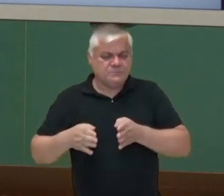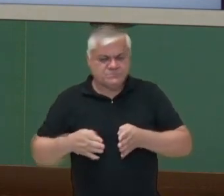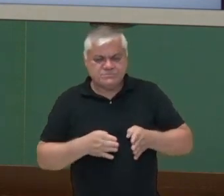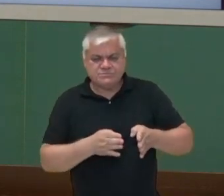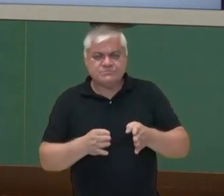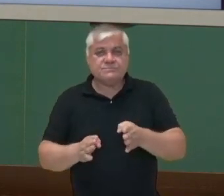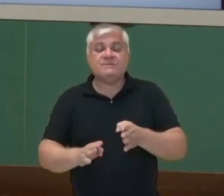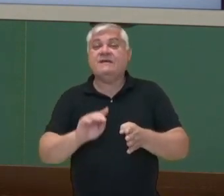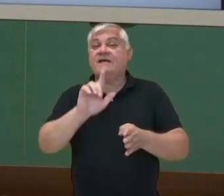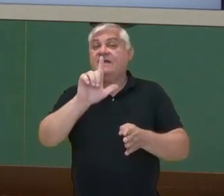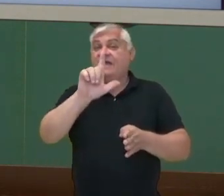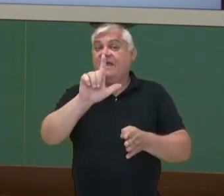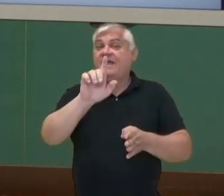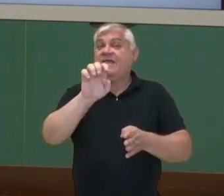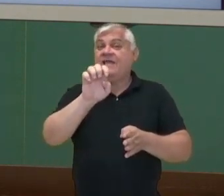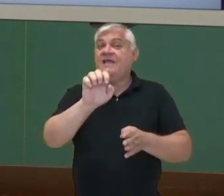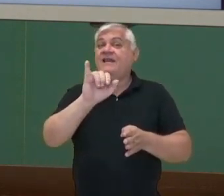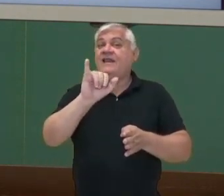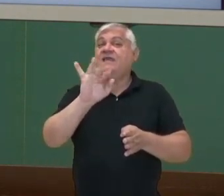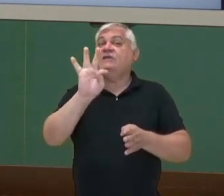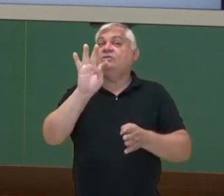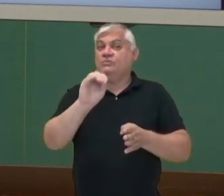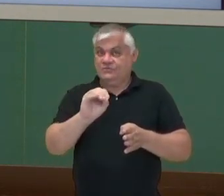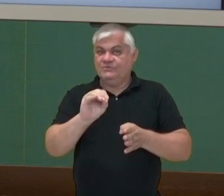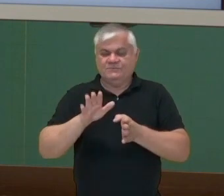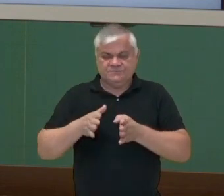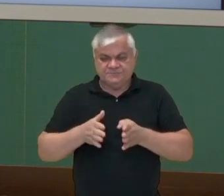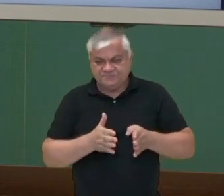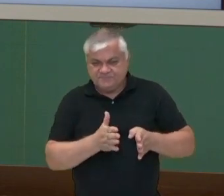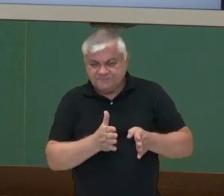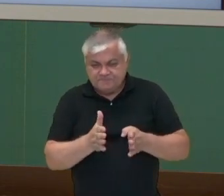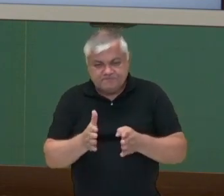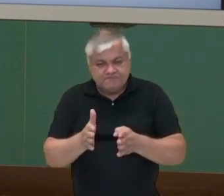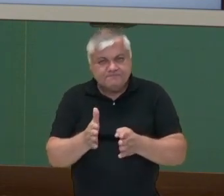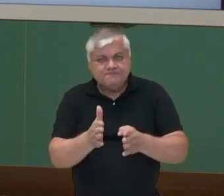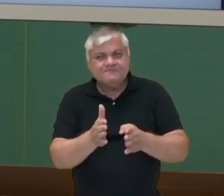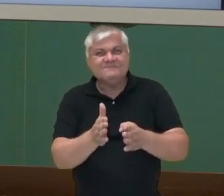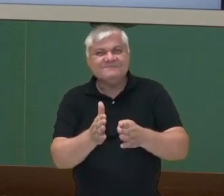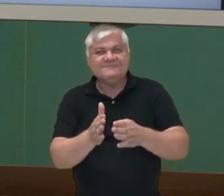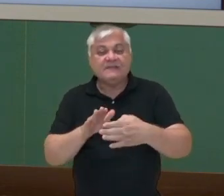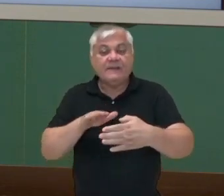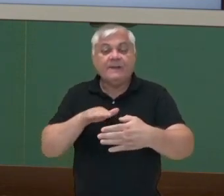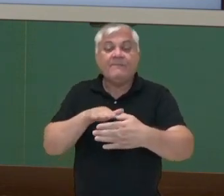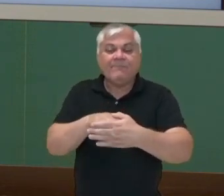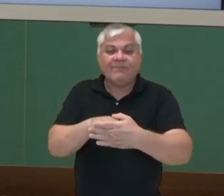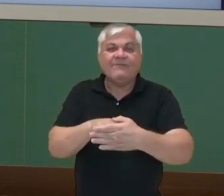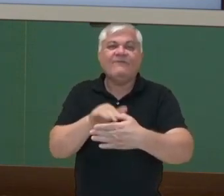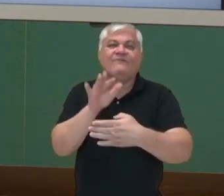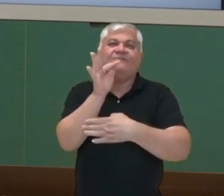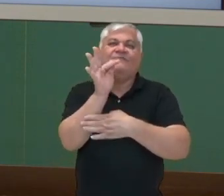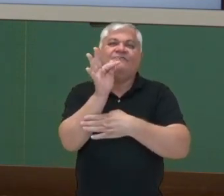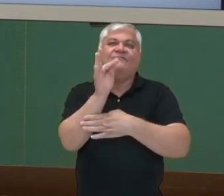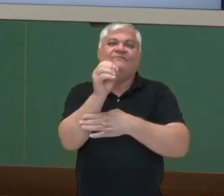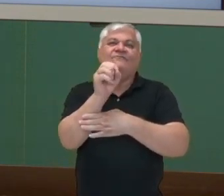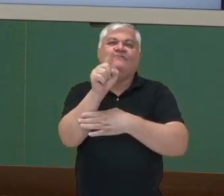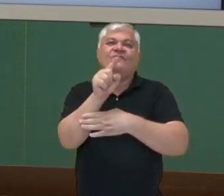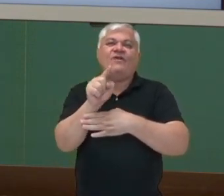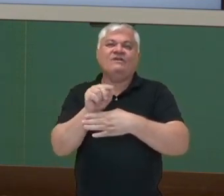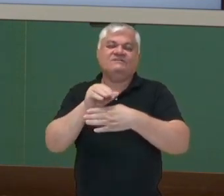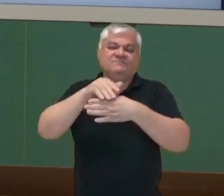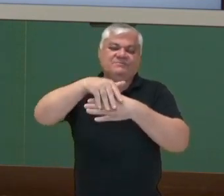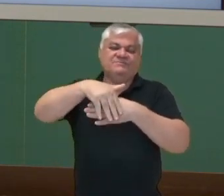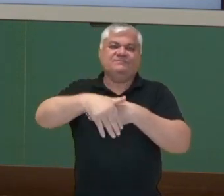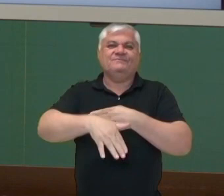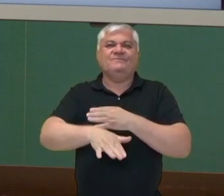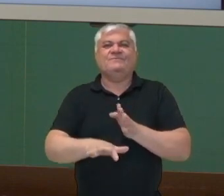de leito, né, onde está passando ali a água do rio. Então são características bem importantes para a gente entender esse início, que é